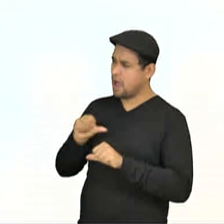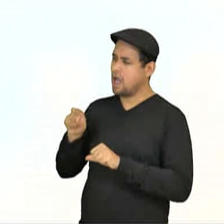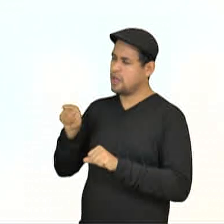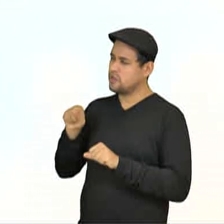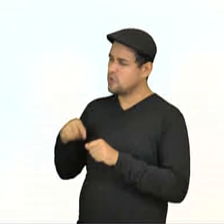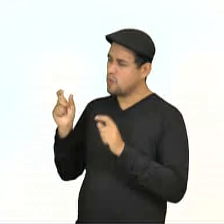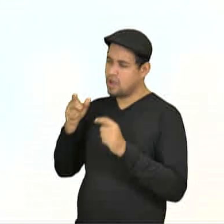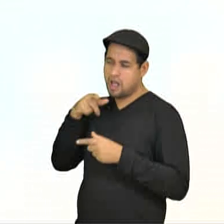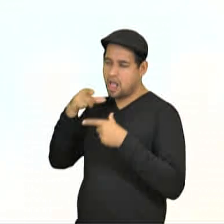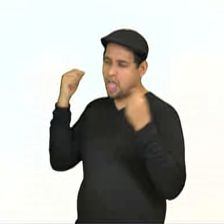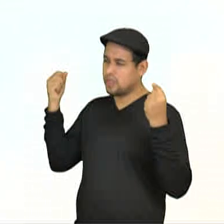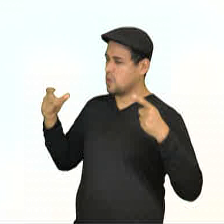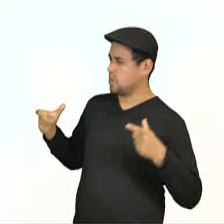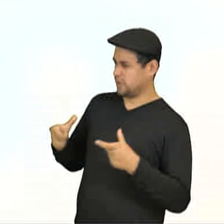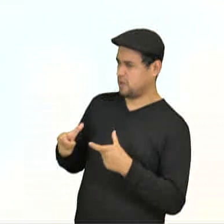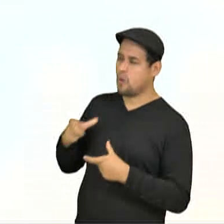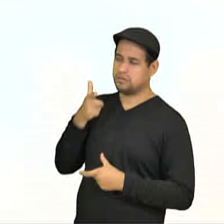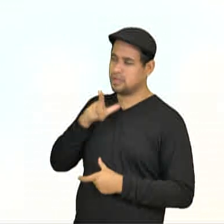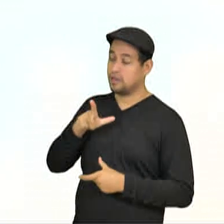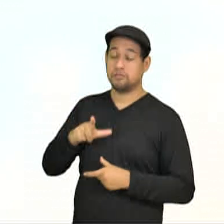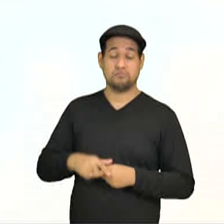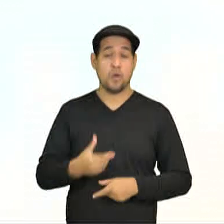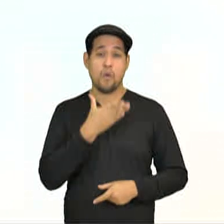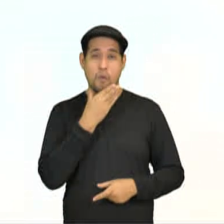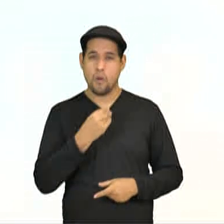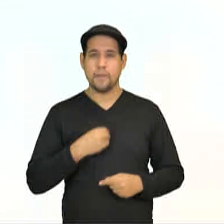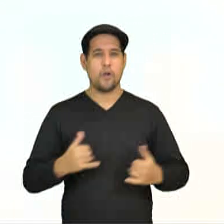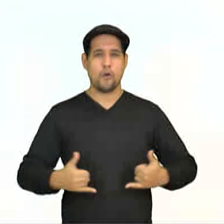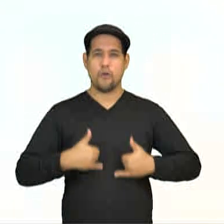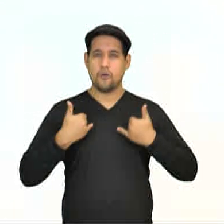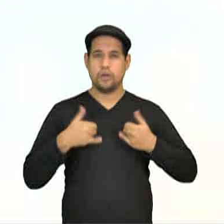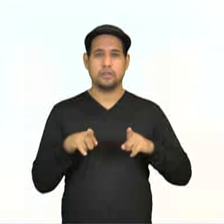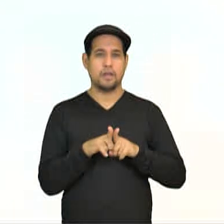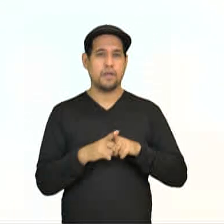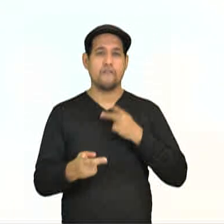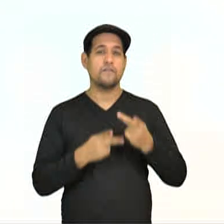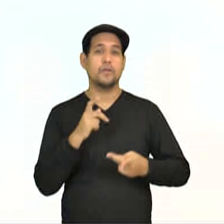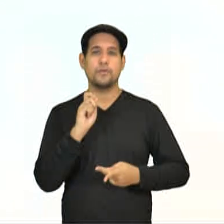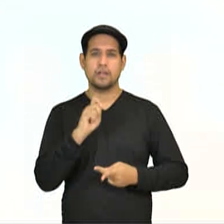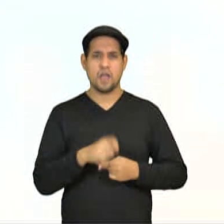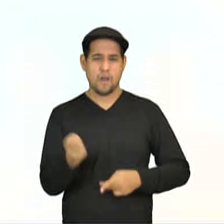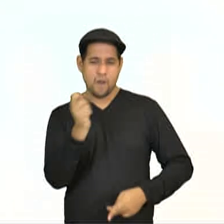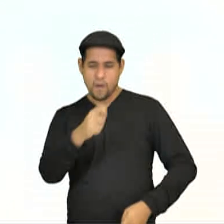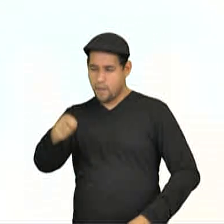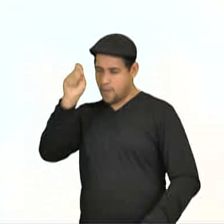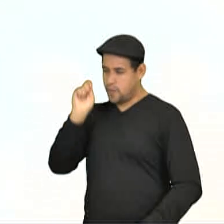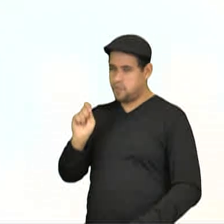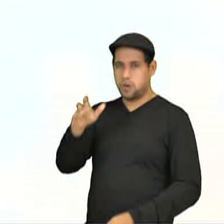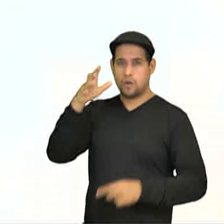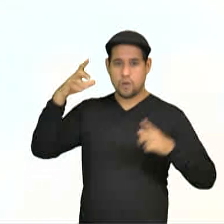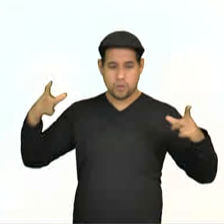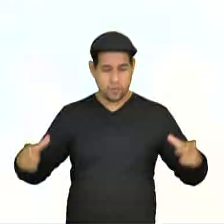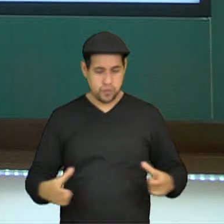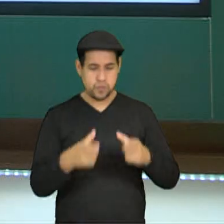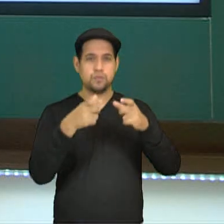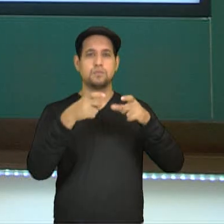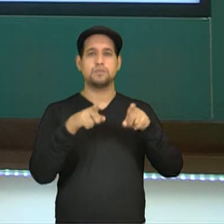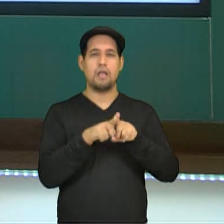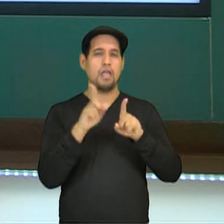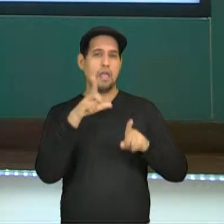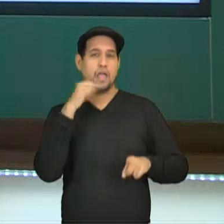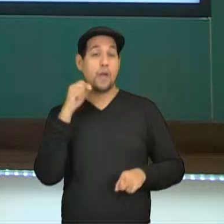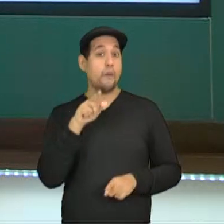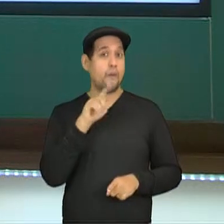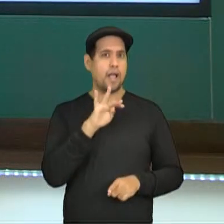num minúsculo ratinho? E o ogre, orgulhoso e imprudente, transforma-se logo num pequeno ratinho. O